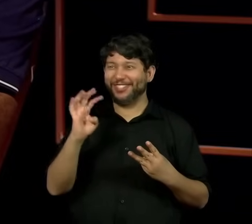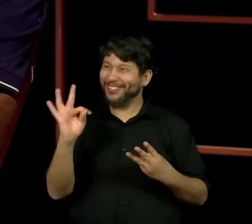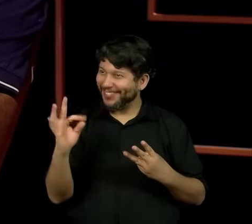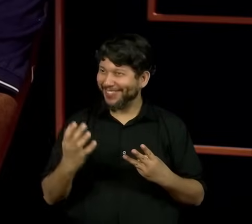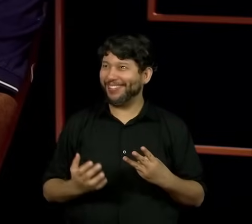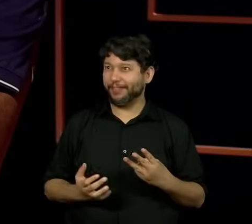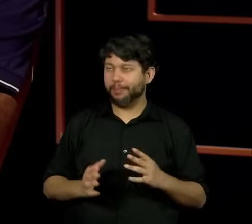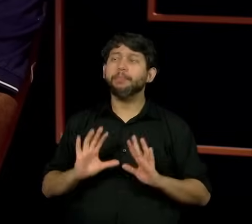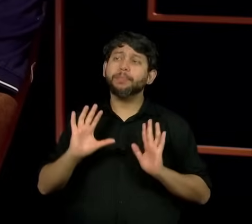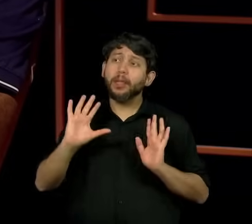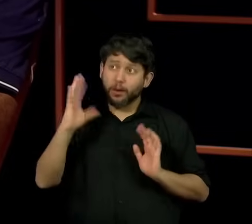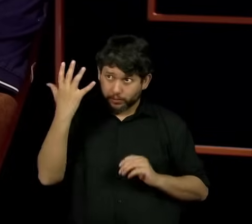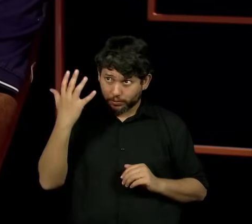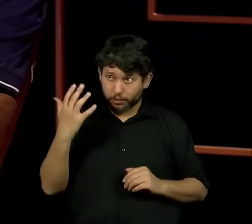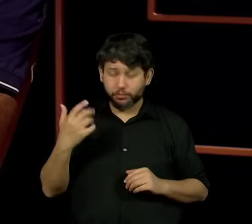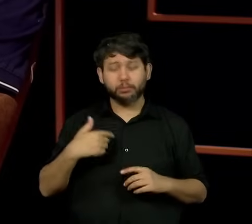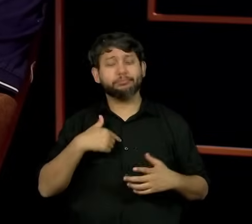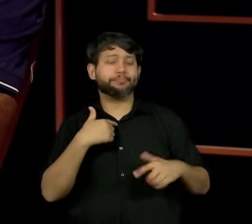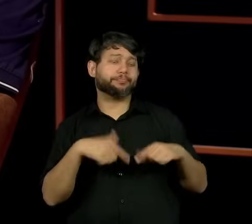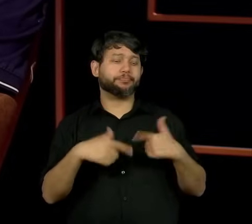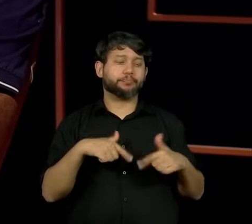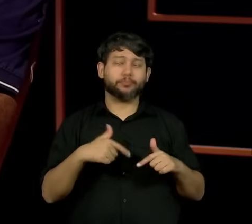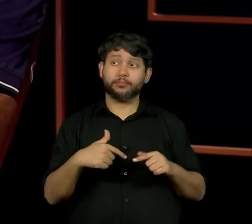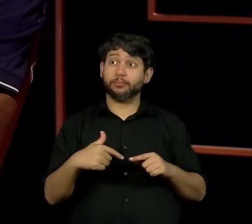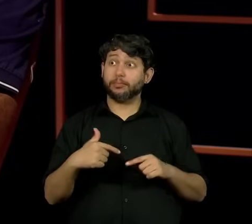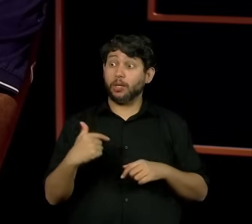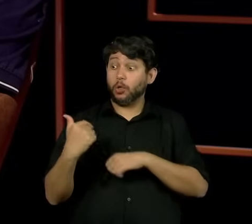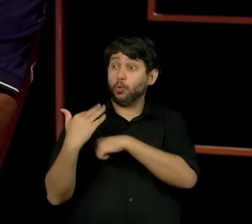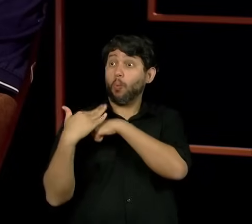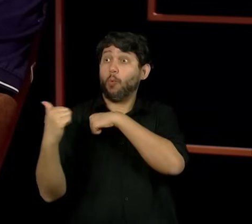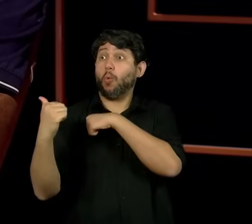uma convocação para ir ao DOI-CODE.